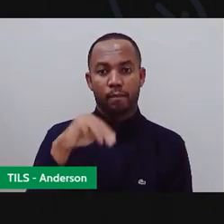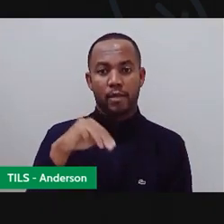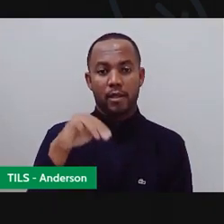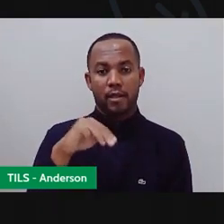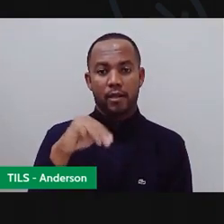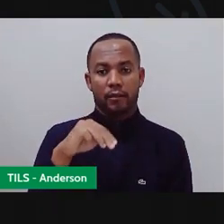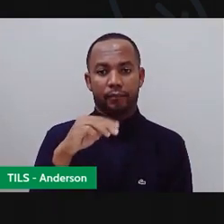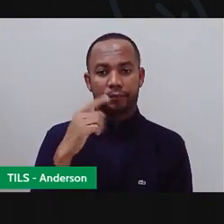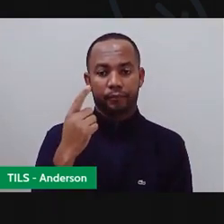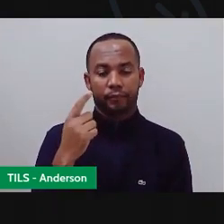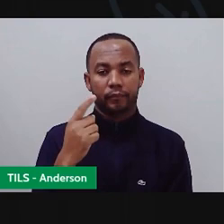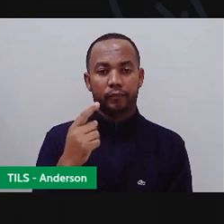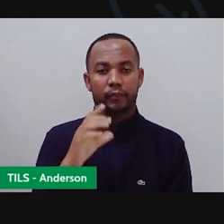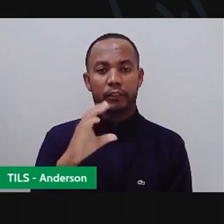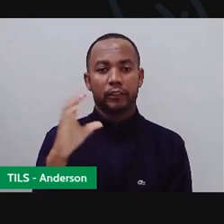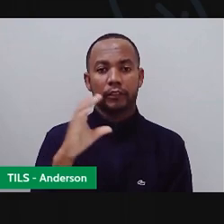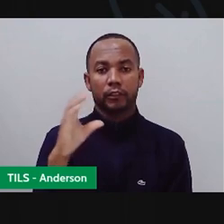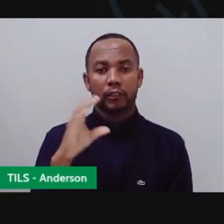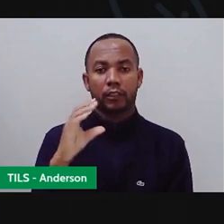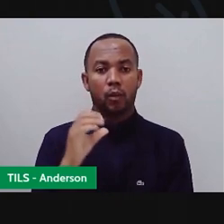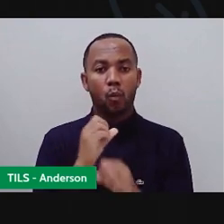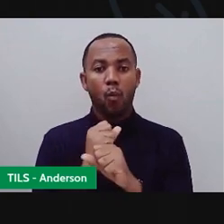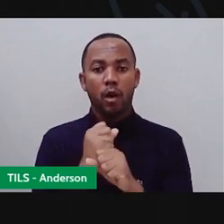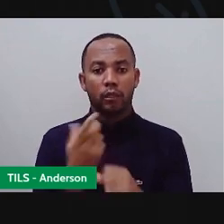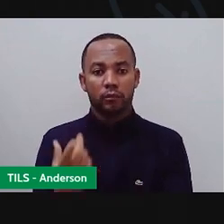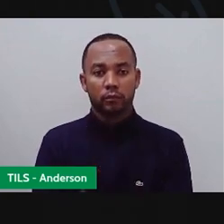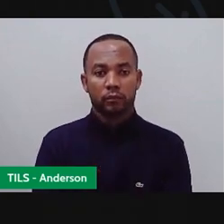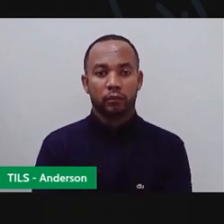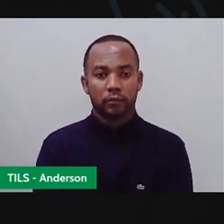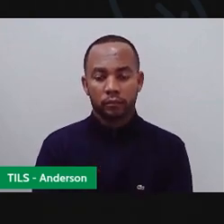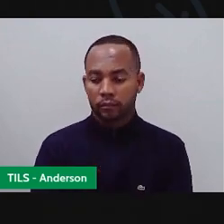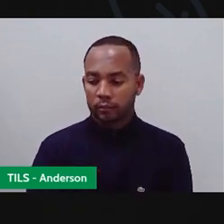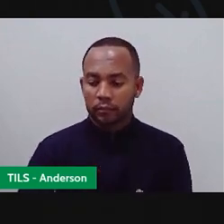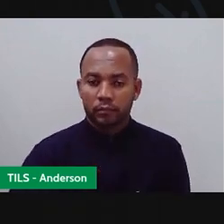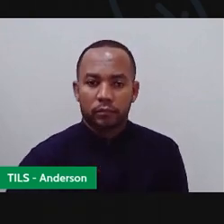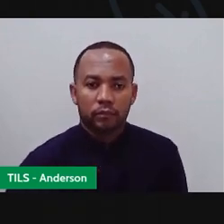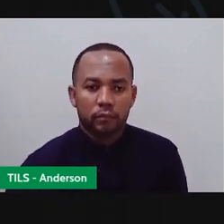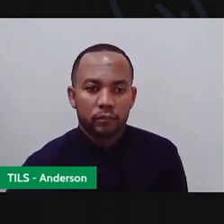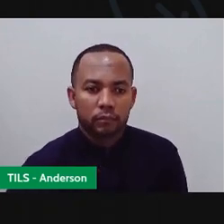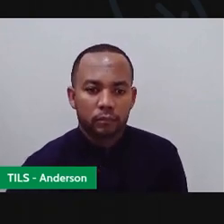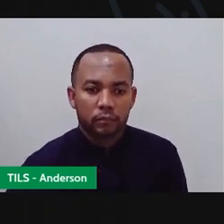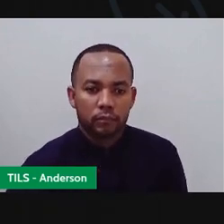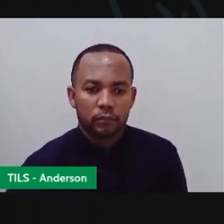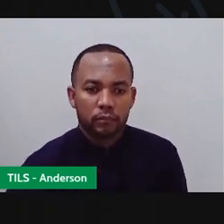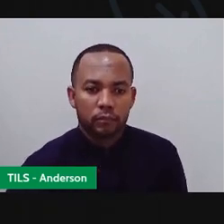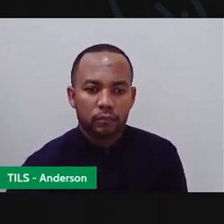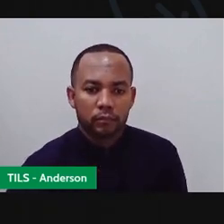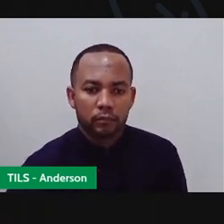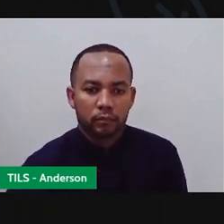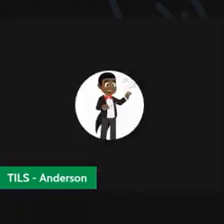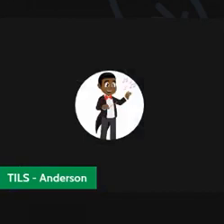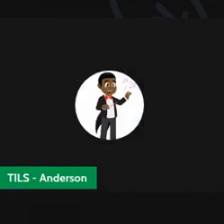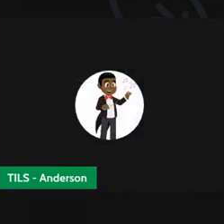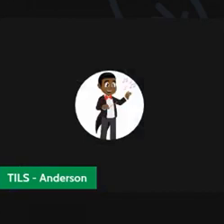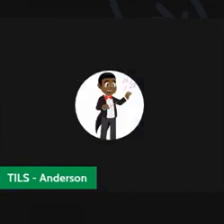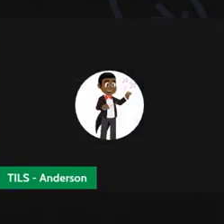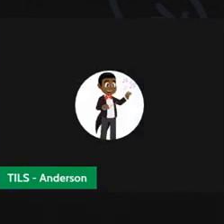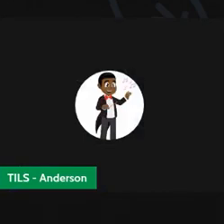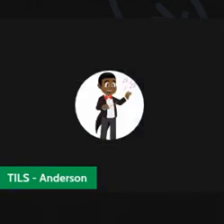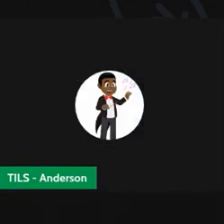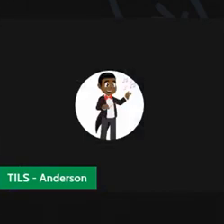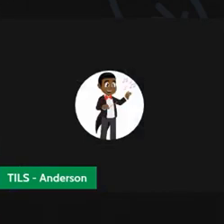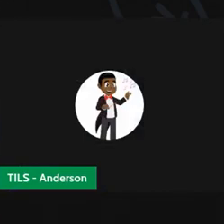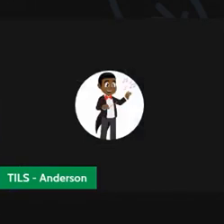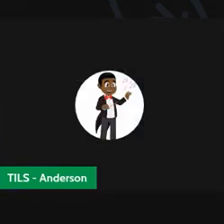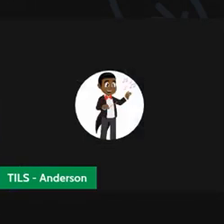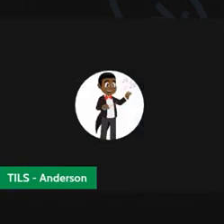humilhação quantas centenas gente 10 então um dois três pa e aí a gente vai teria que o